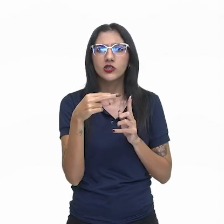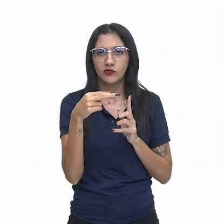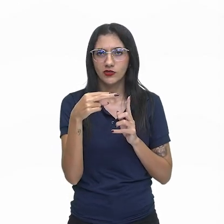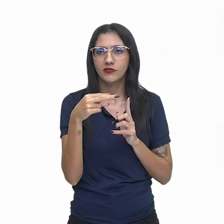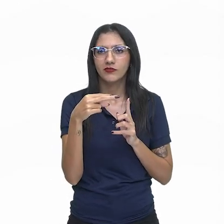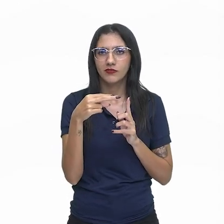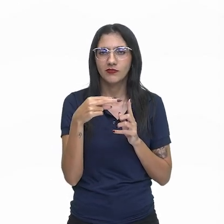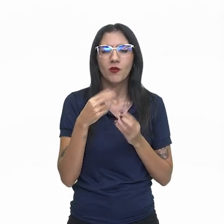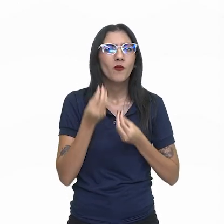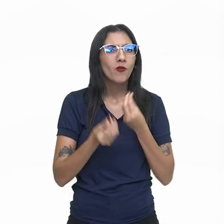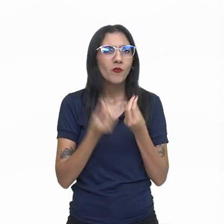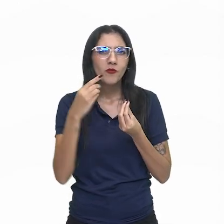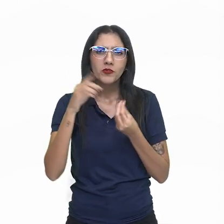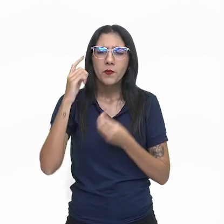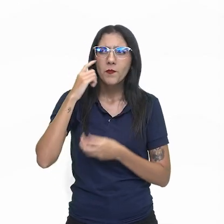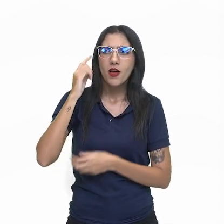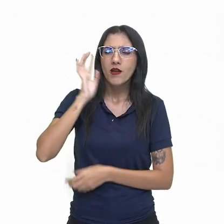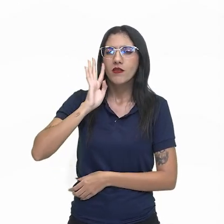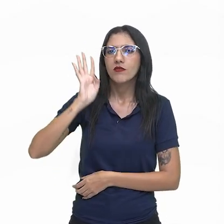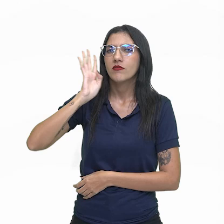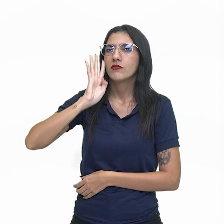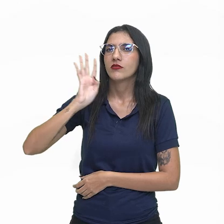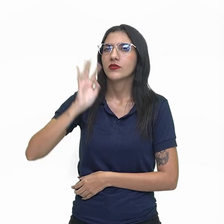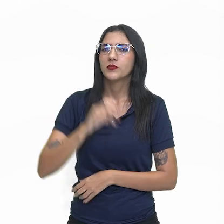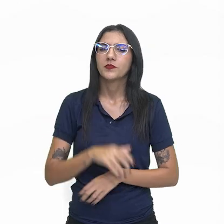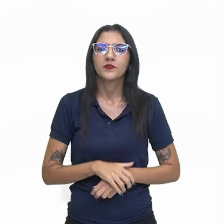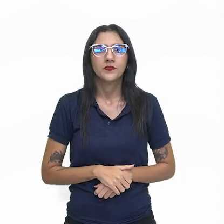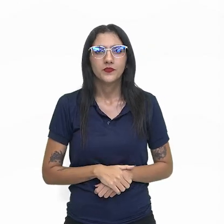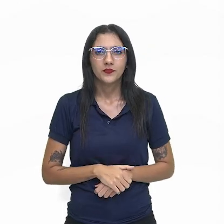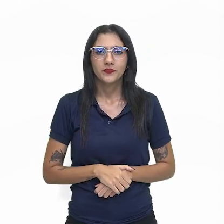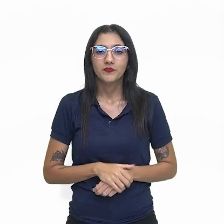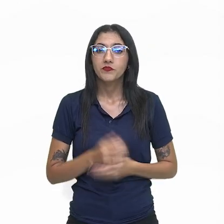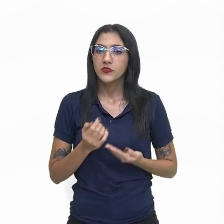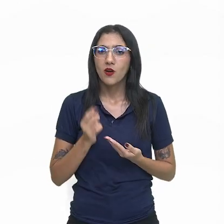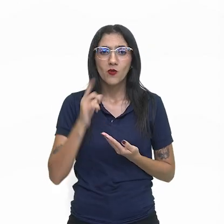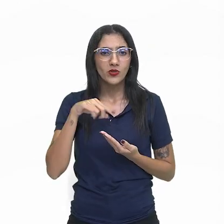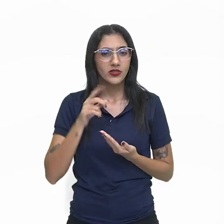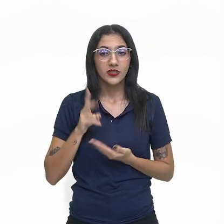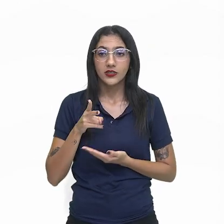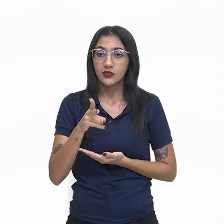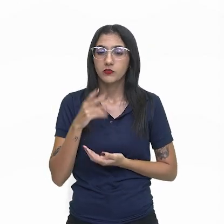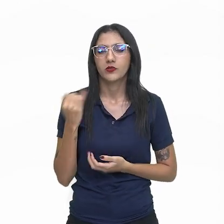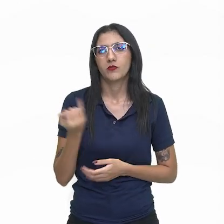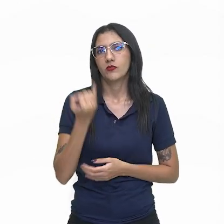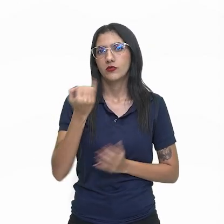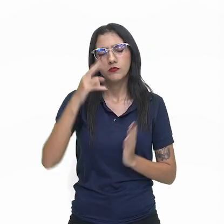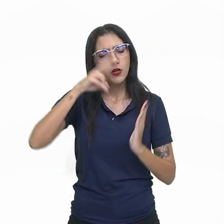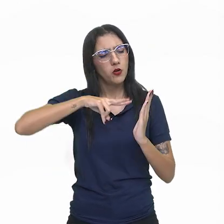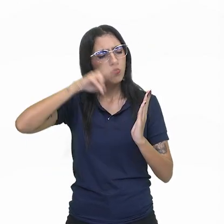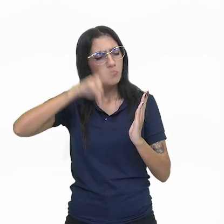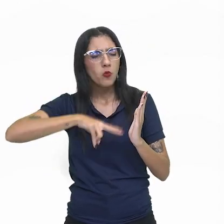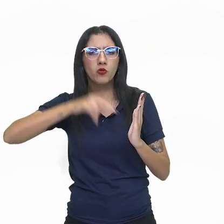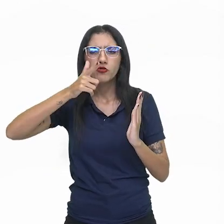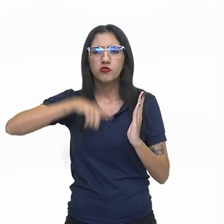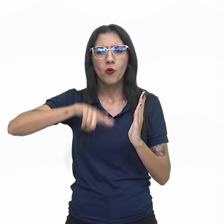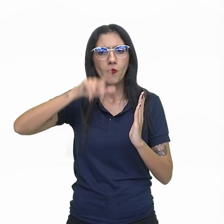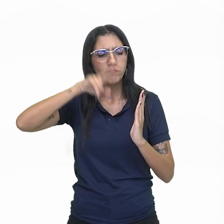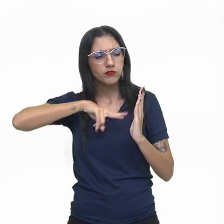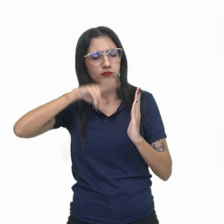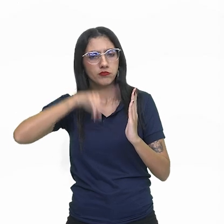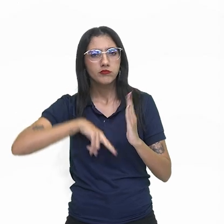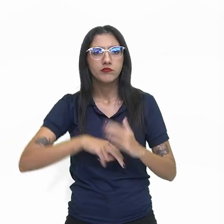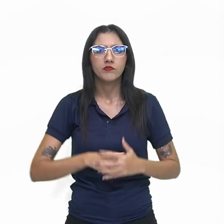você pensa, né? Isso faz da leitura sempre uma releitura. A